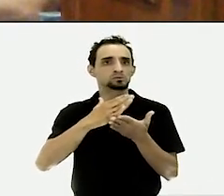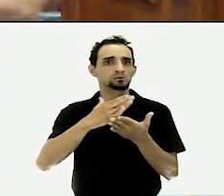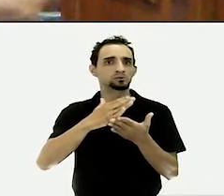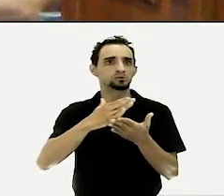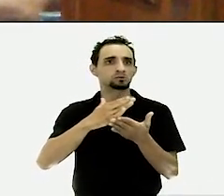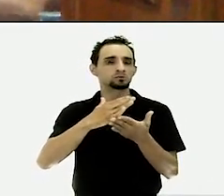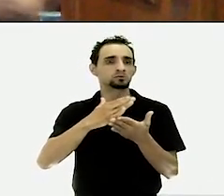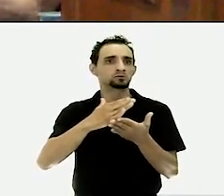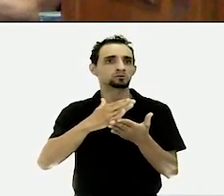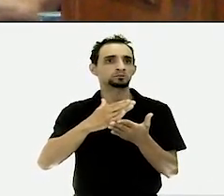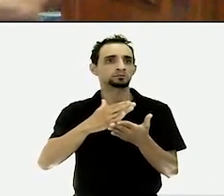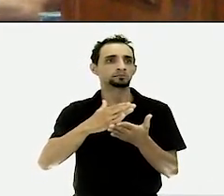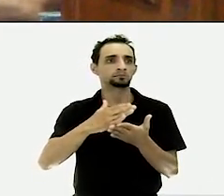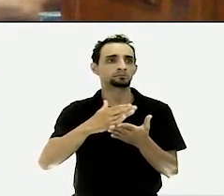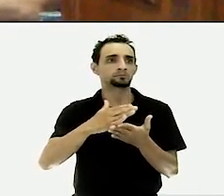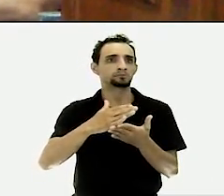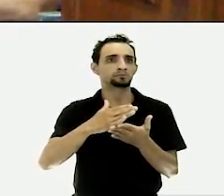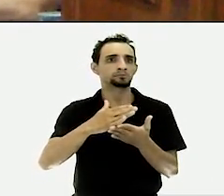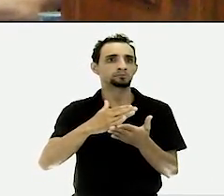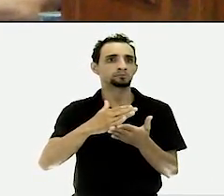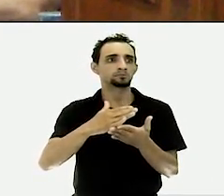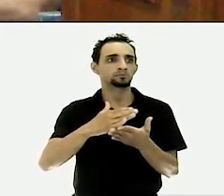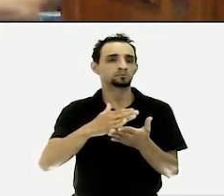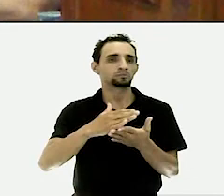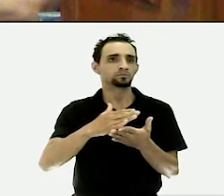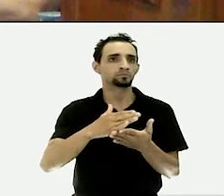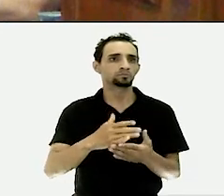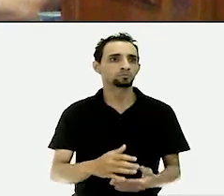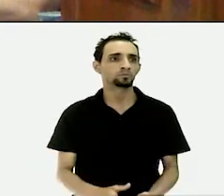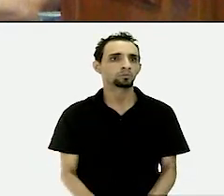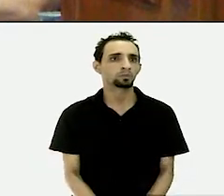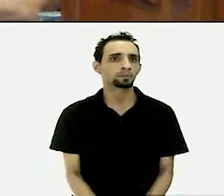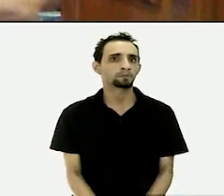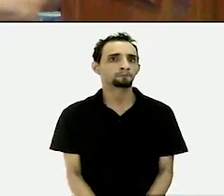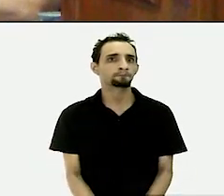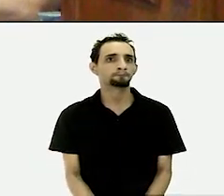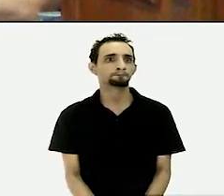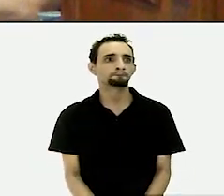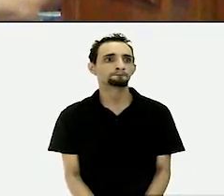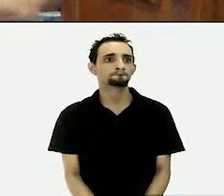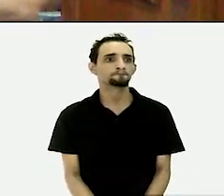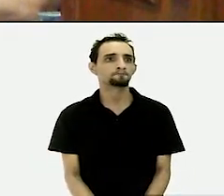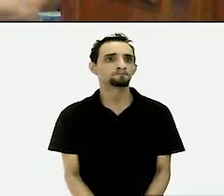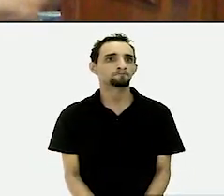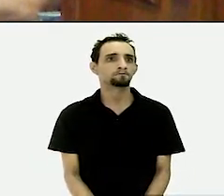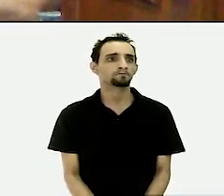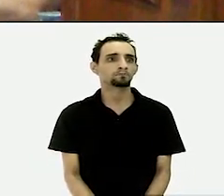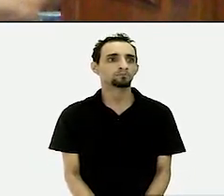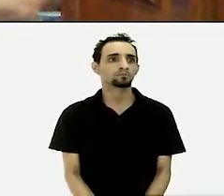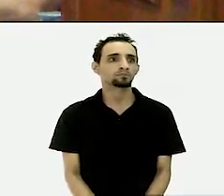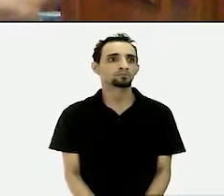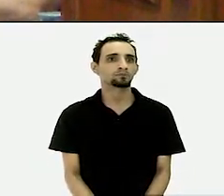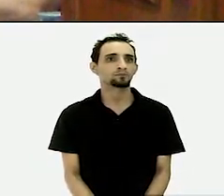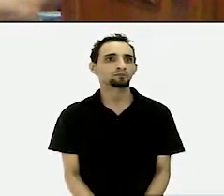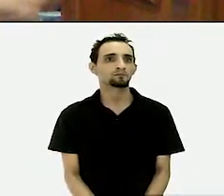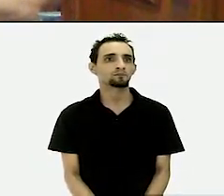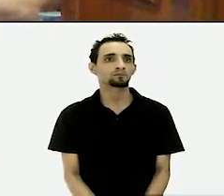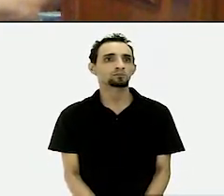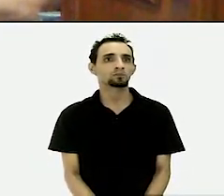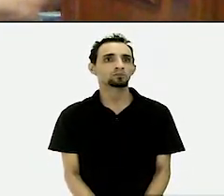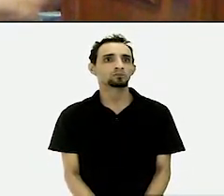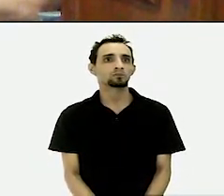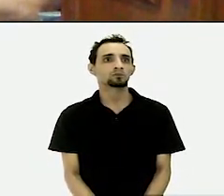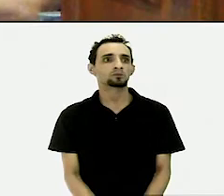posturas. Isso. Código de posturas. Fala assim, ó, você chega em Agudos, é obrigado a amarrar a carroça